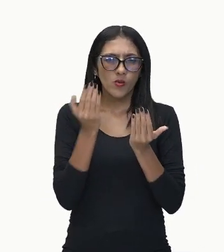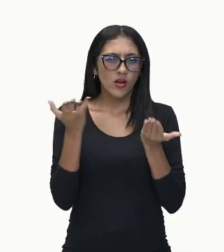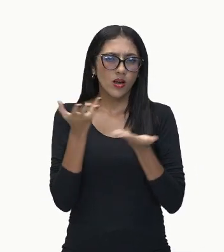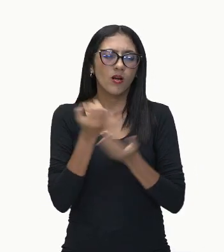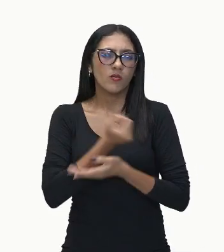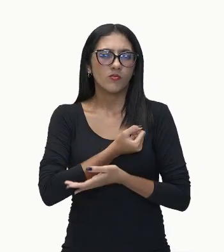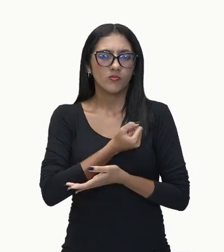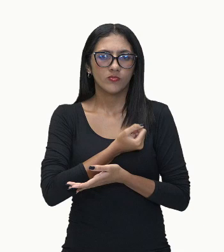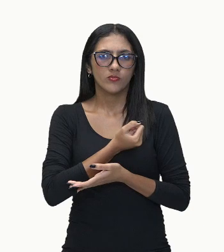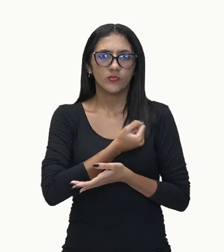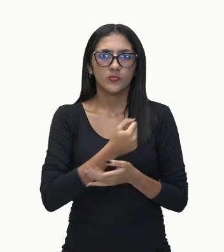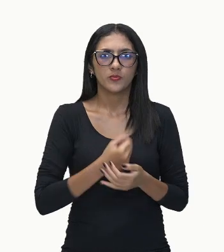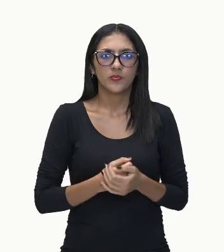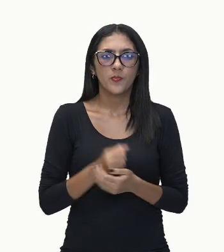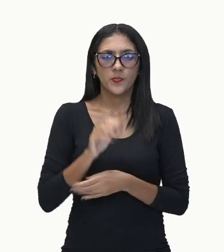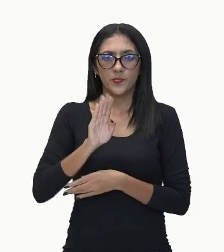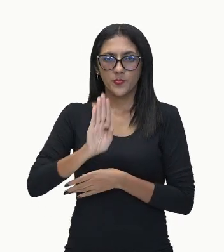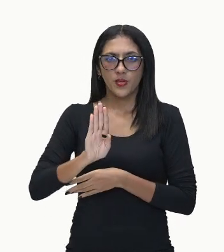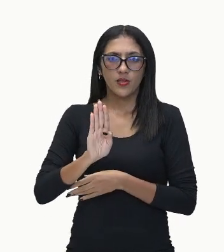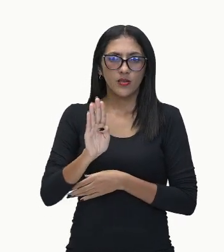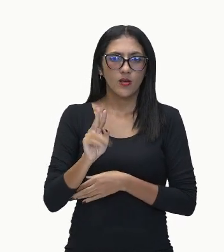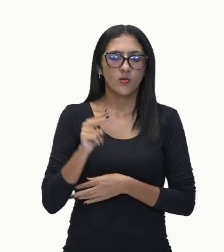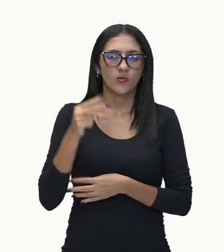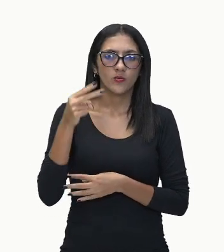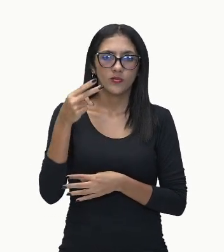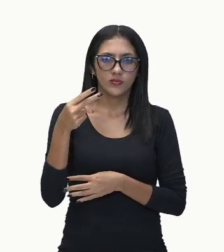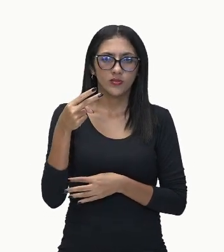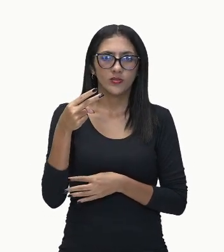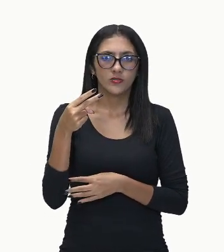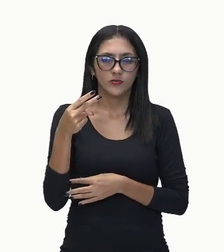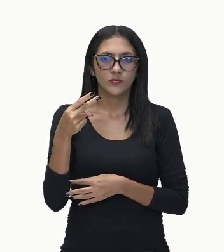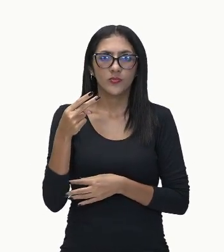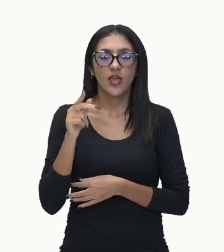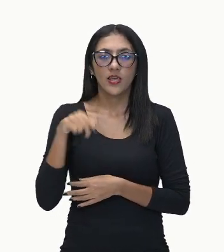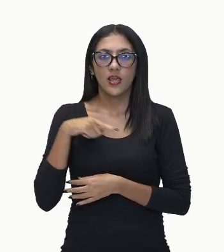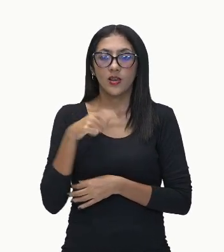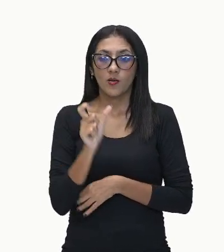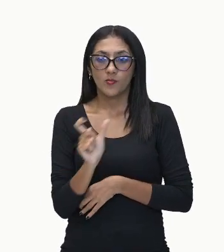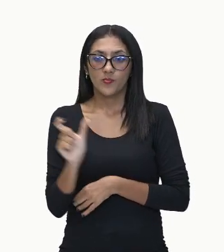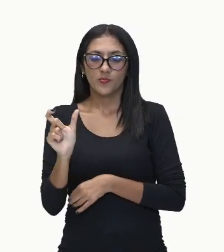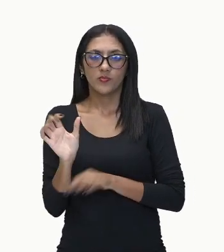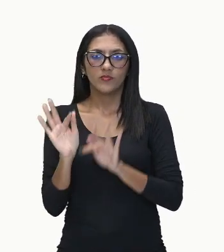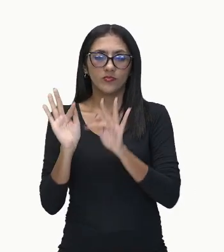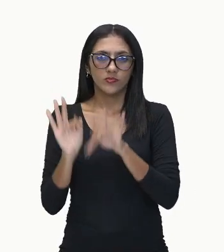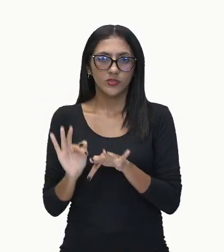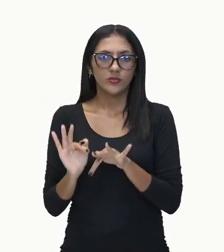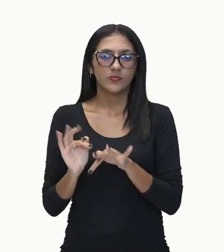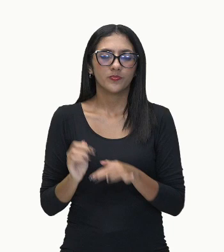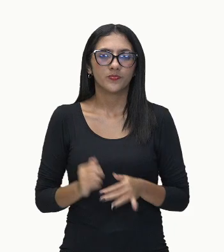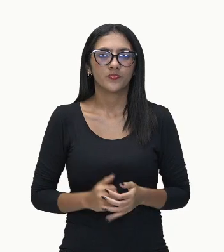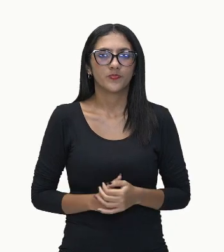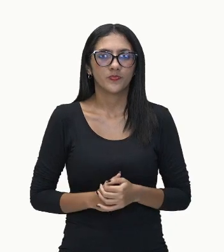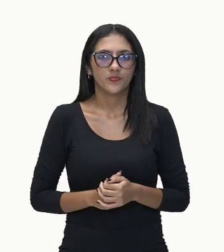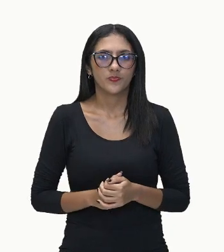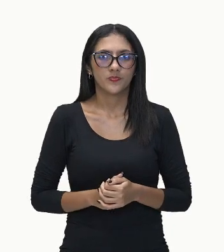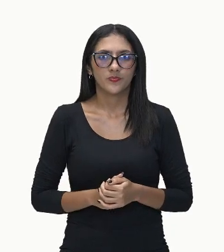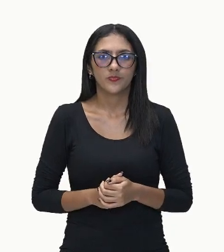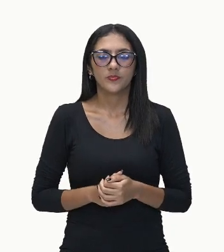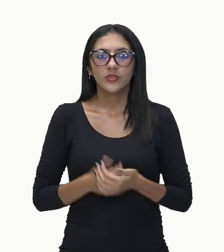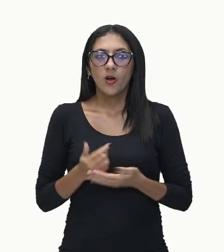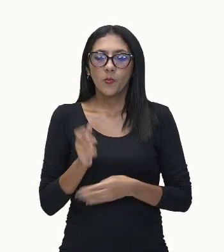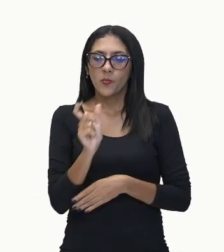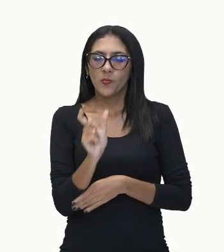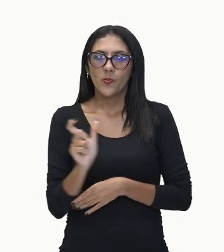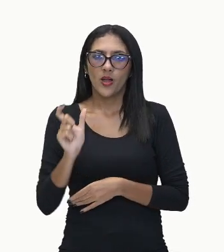é exatamente B elevado quadrado e ele é o termo constante então nós podemos dizer o seguinte ó que o termo que o